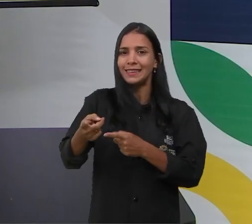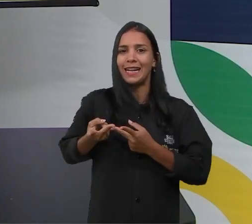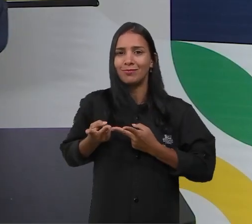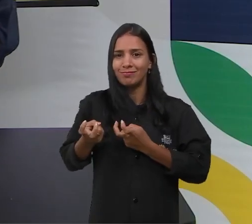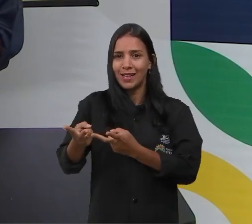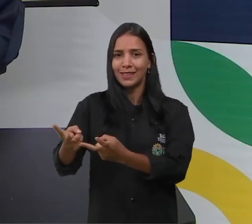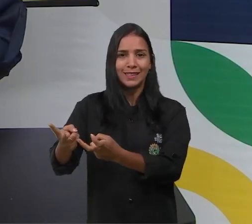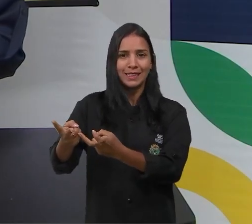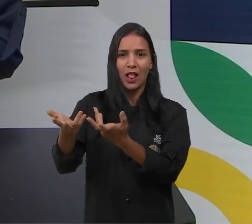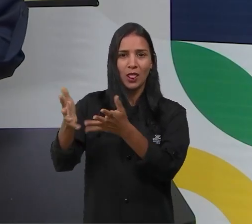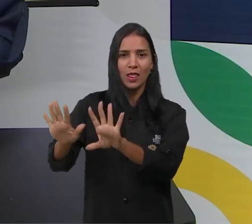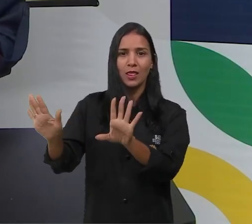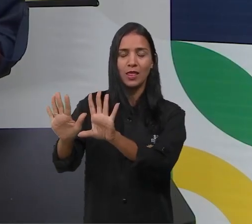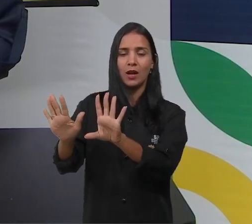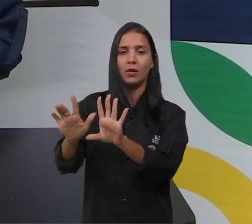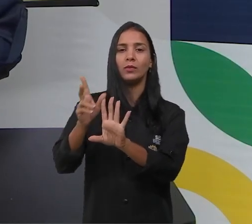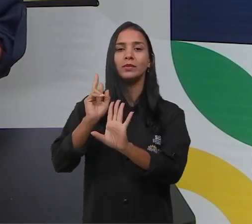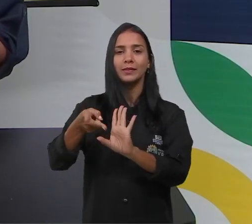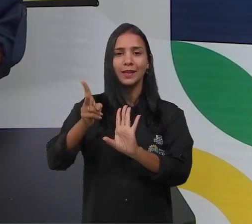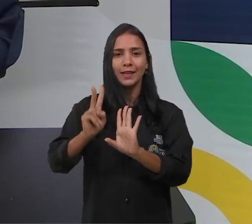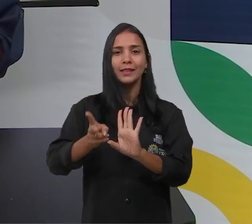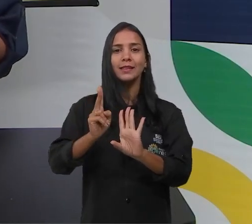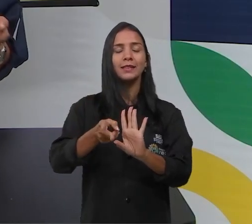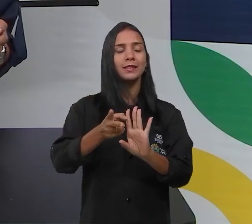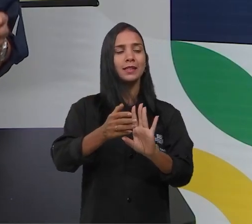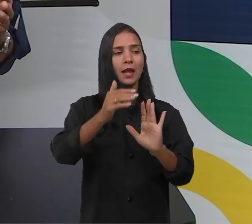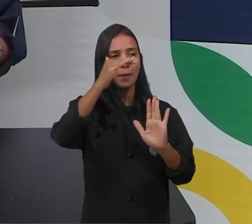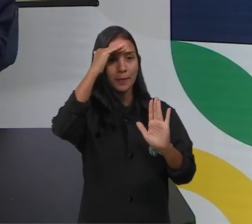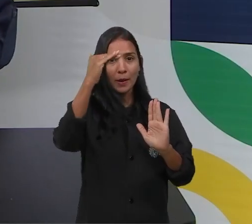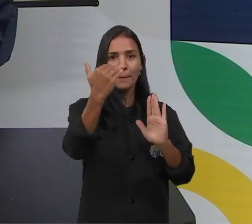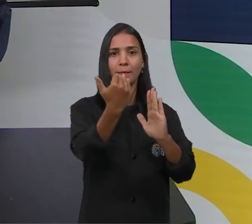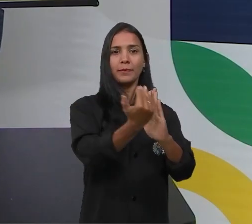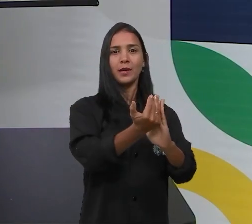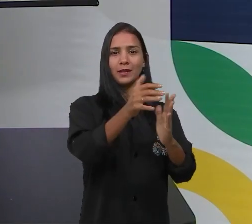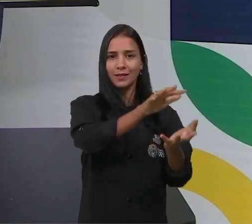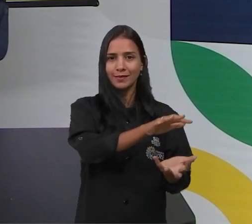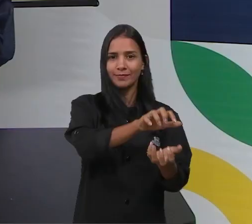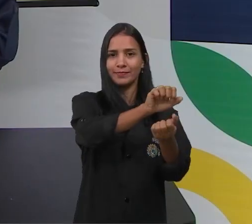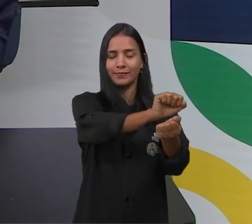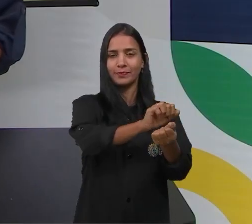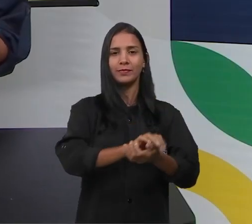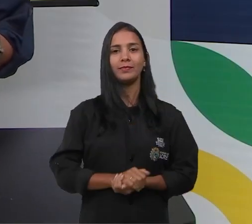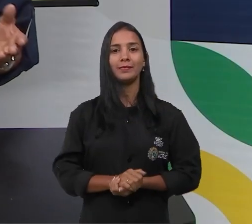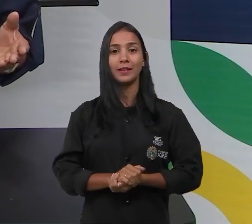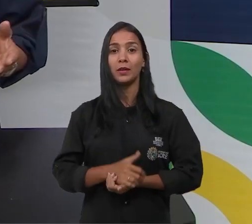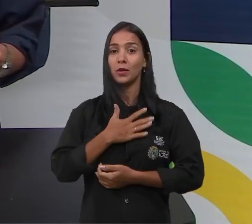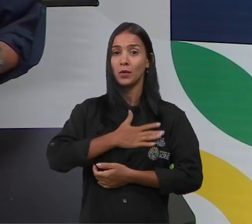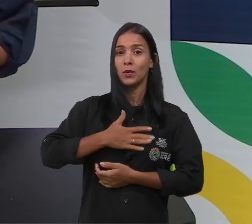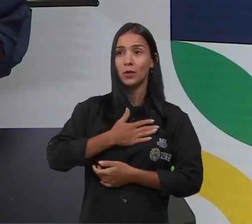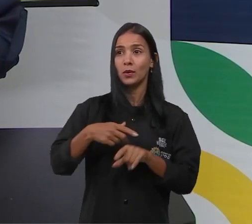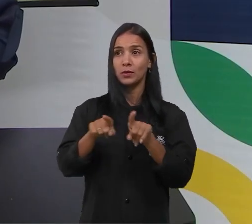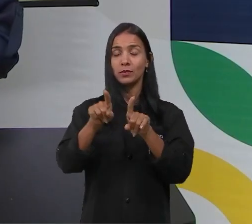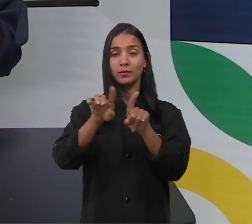eu gosto sempre de lembrar um pensamento do Jules Habermas, que é um filósofo alemão, que ele dizia que quem